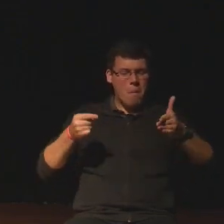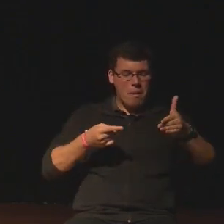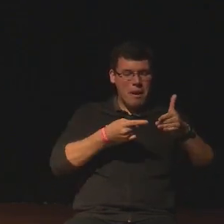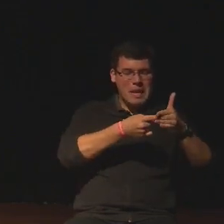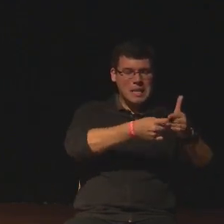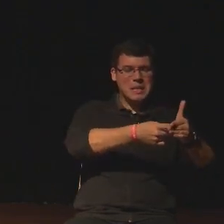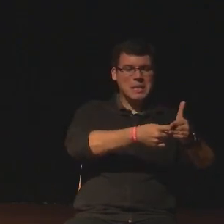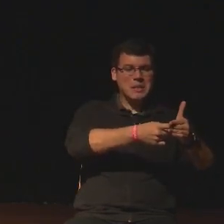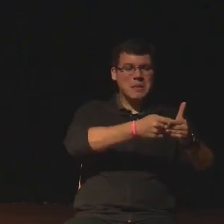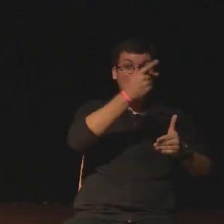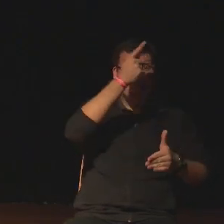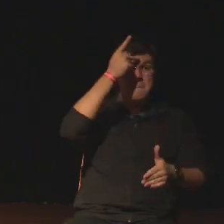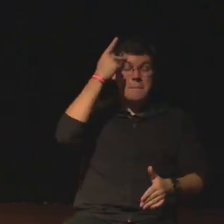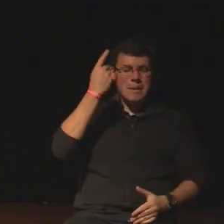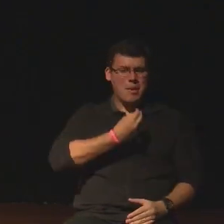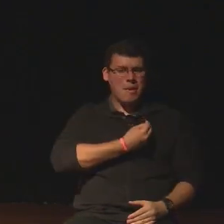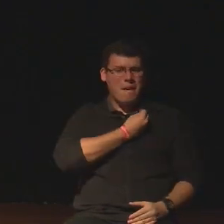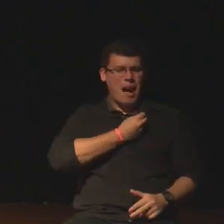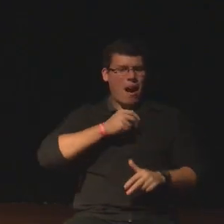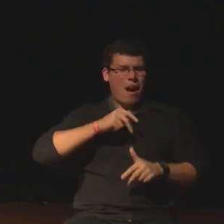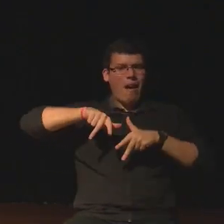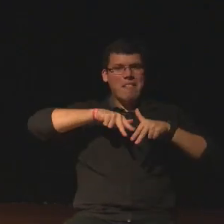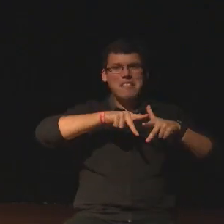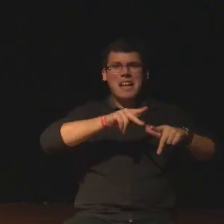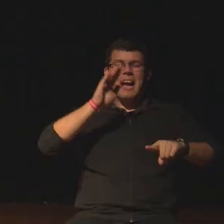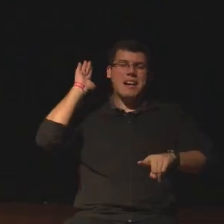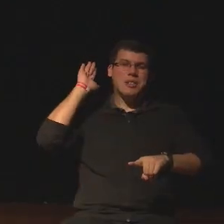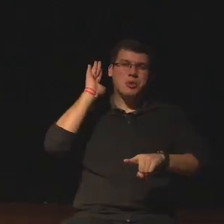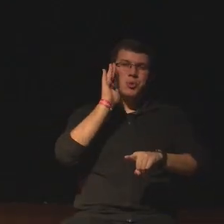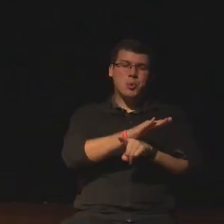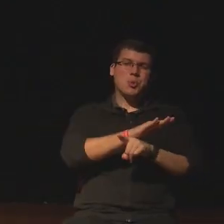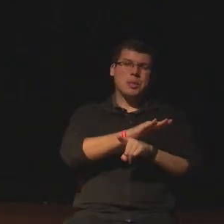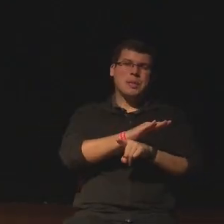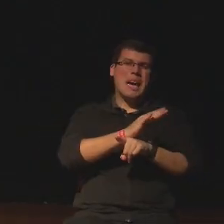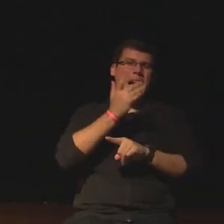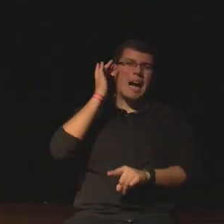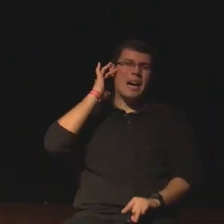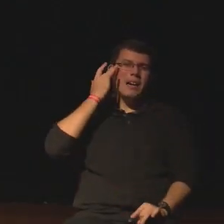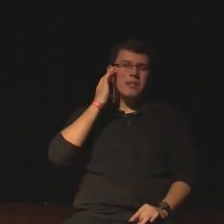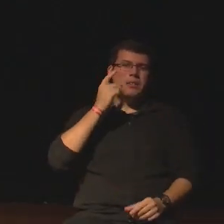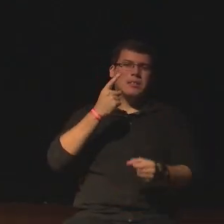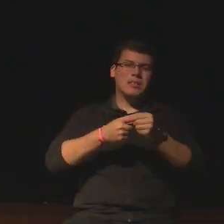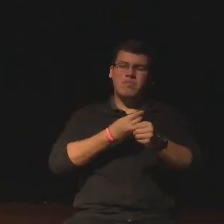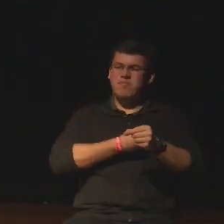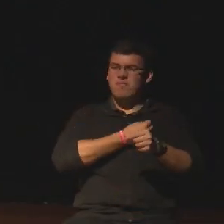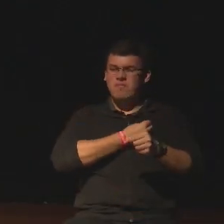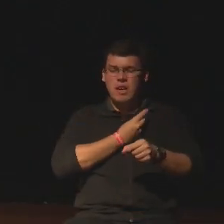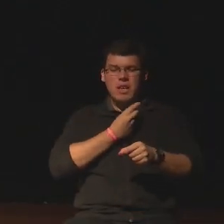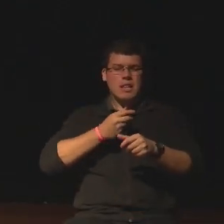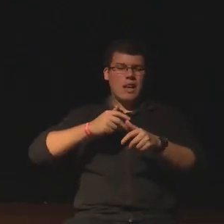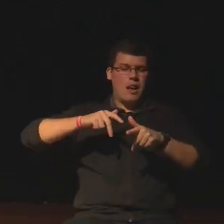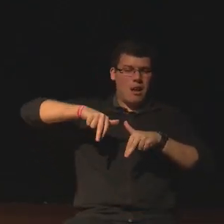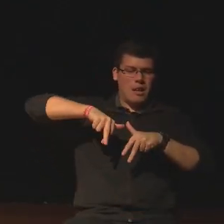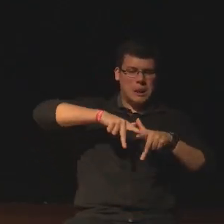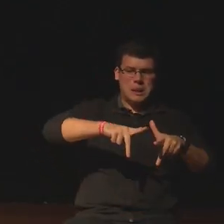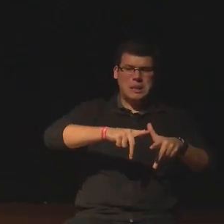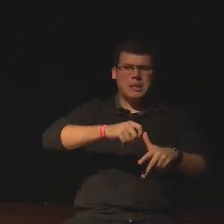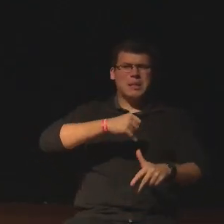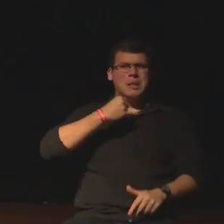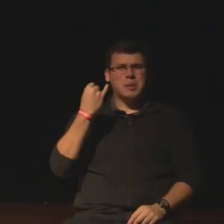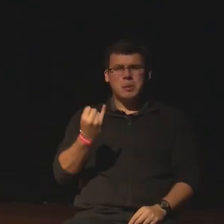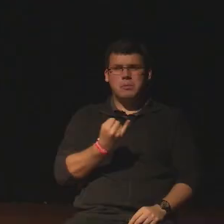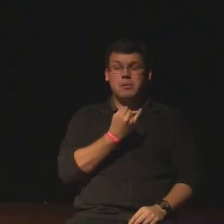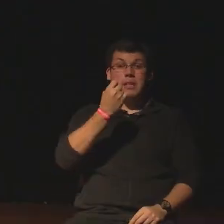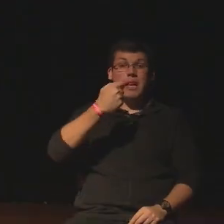das pessoas, de andar. Eu acho que andar e participar da vida da cidade é fundamental. Eu sou amigo